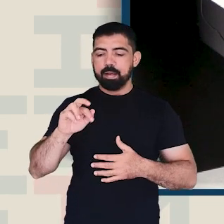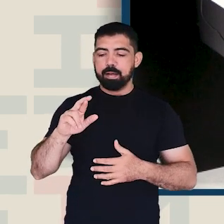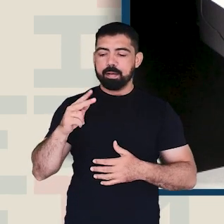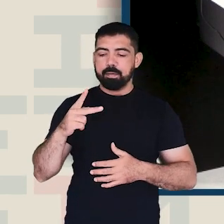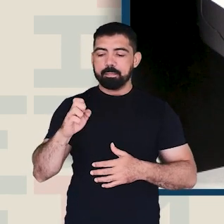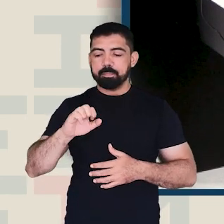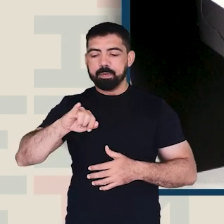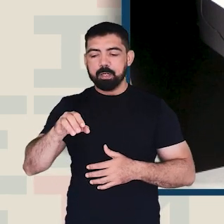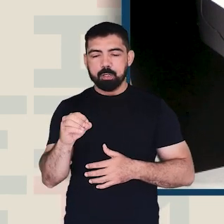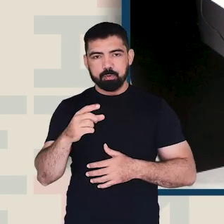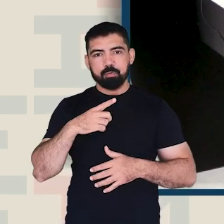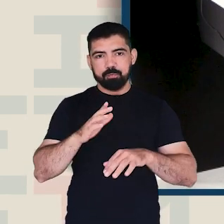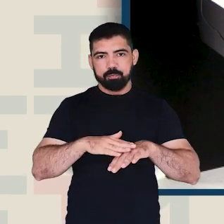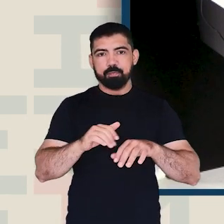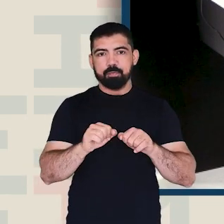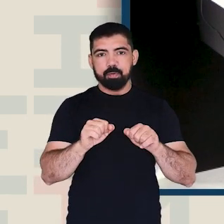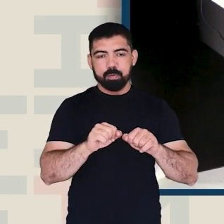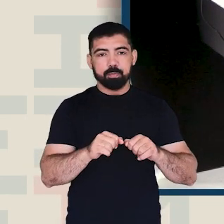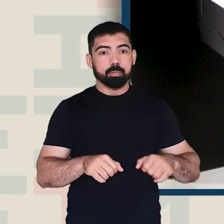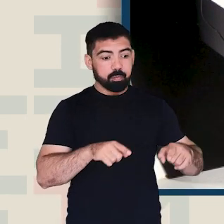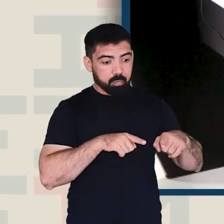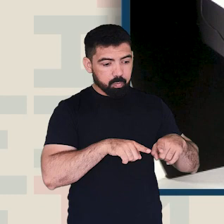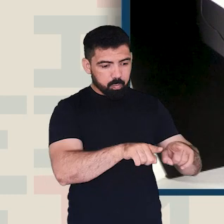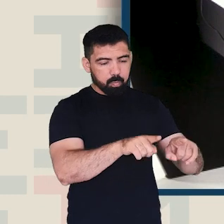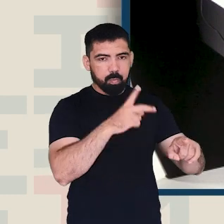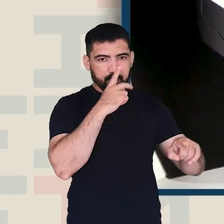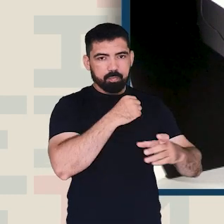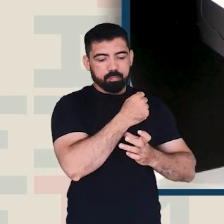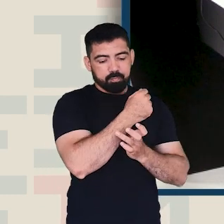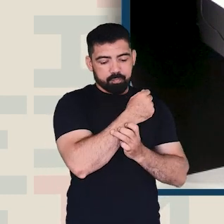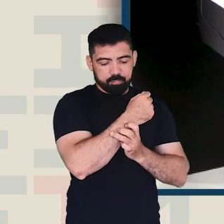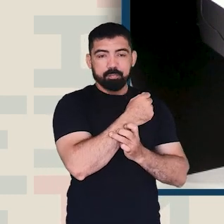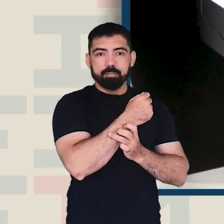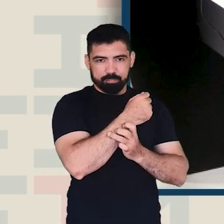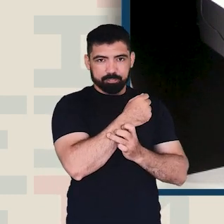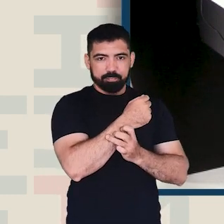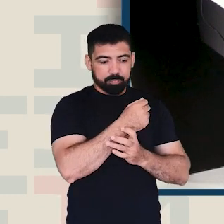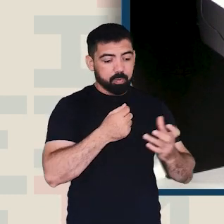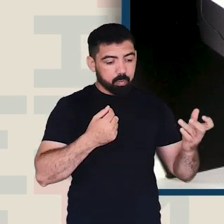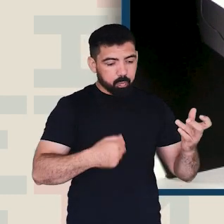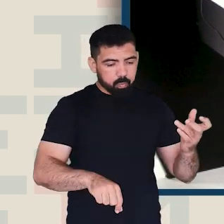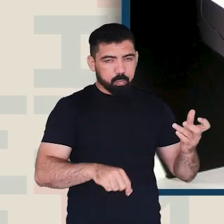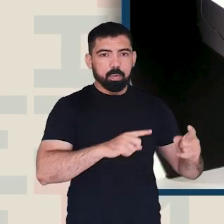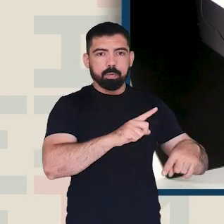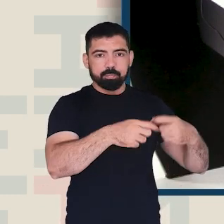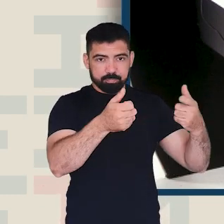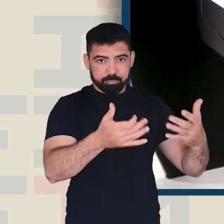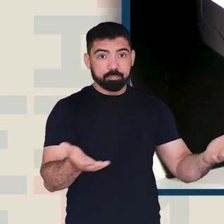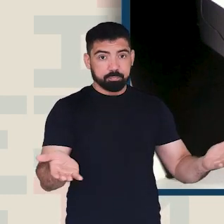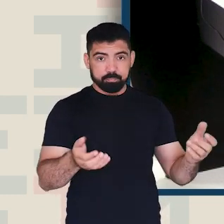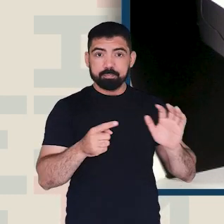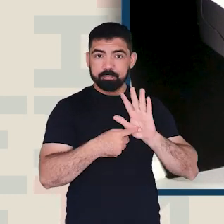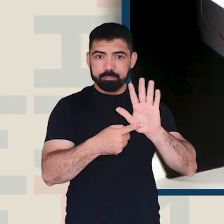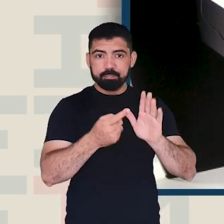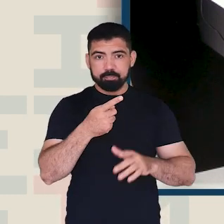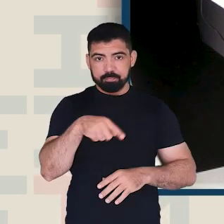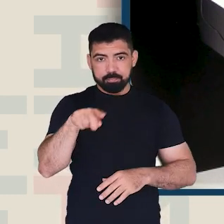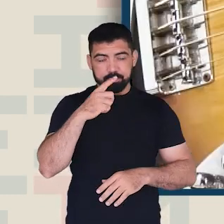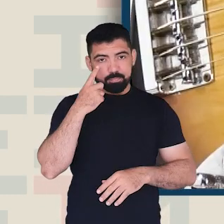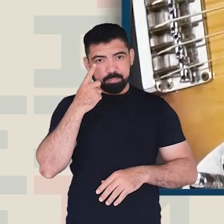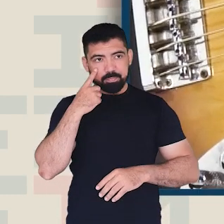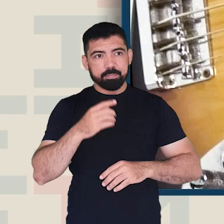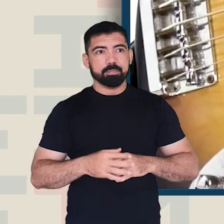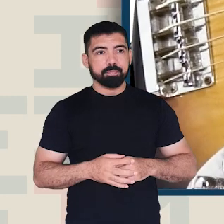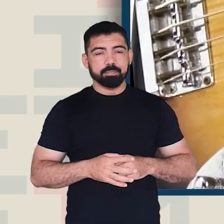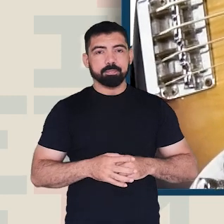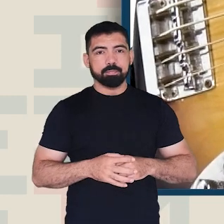lá atrás. Aqui são sons simultâneos, eu falei exatamente isso lá atrás e falei que explicaria mais à frente, estou explicando agora. Os sons são dados